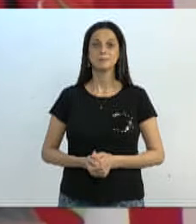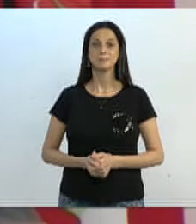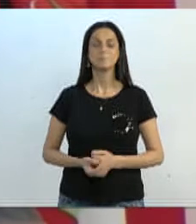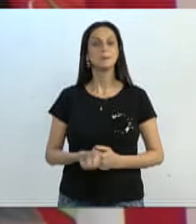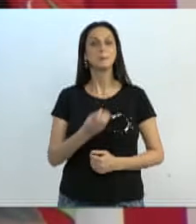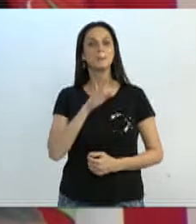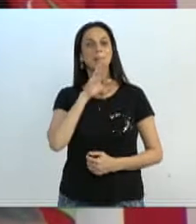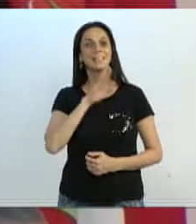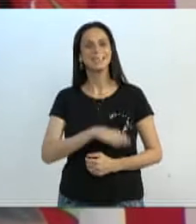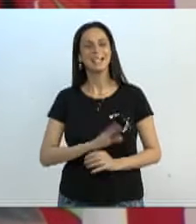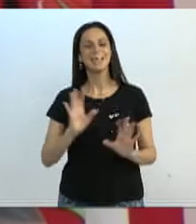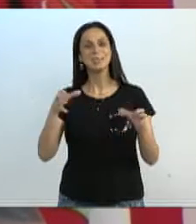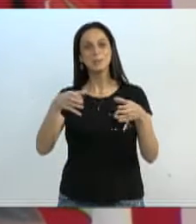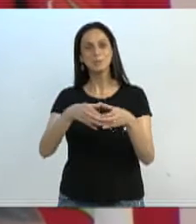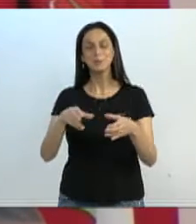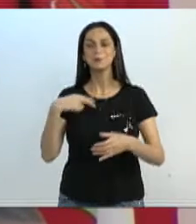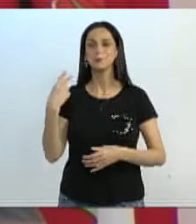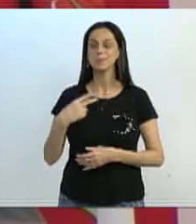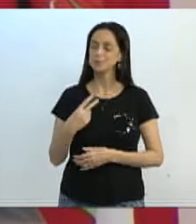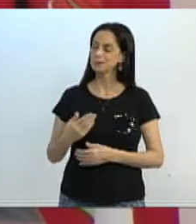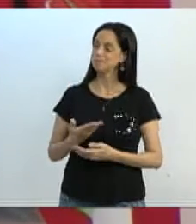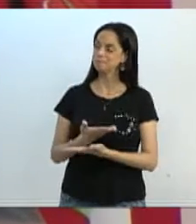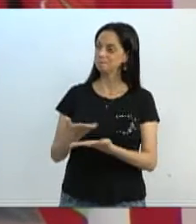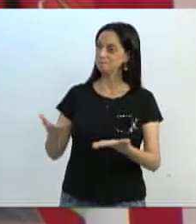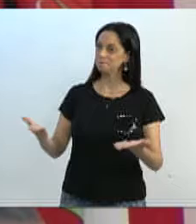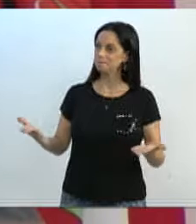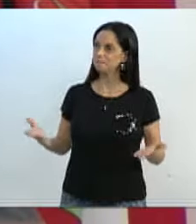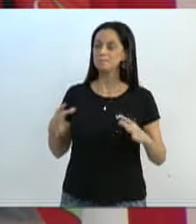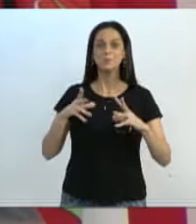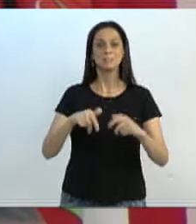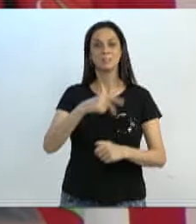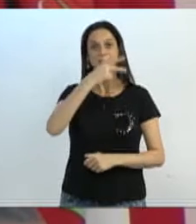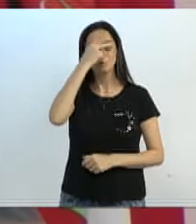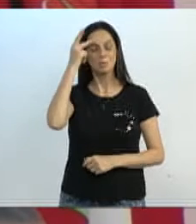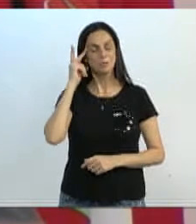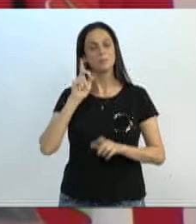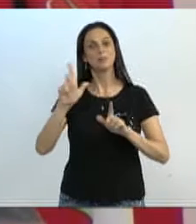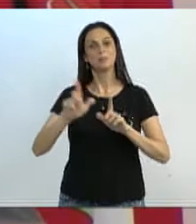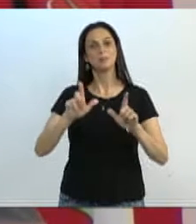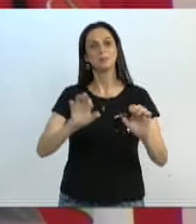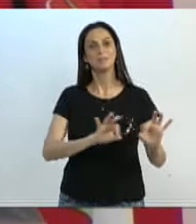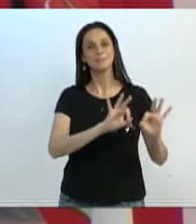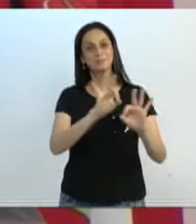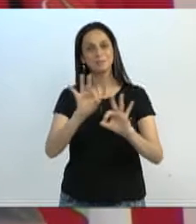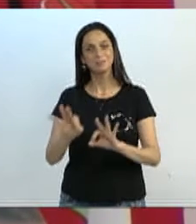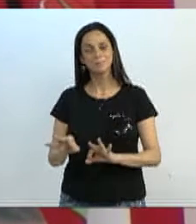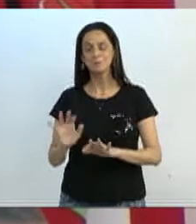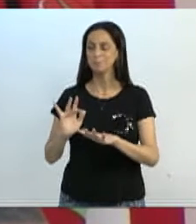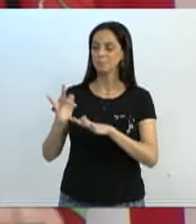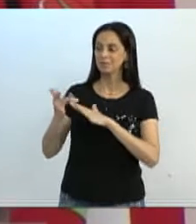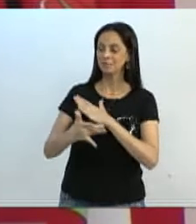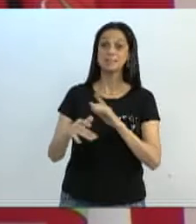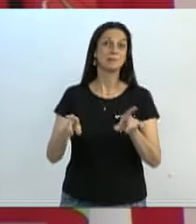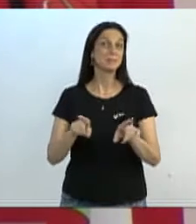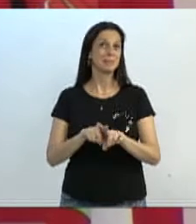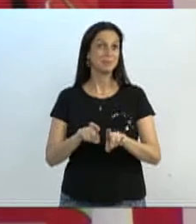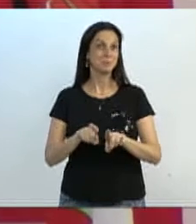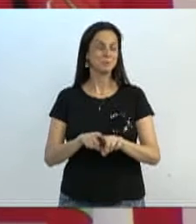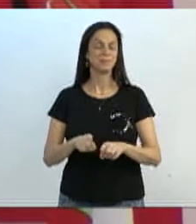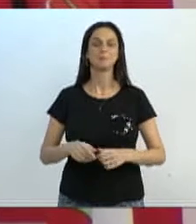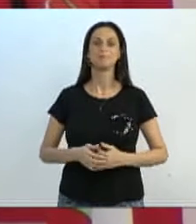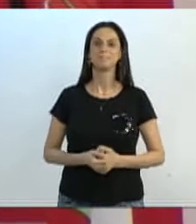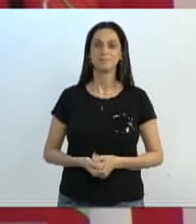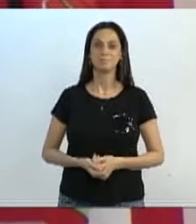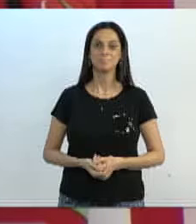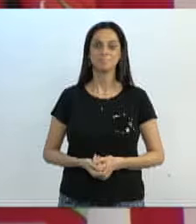Boa tarde, senhores vereadores, senhoras vereadoras e a todos que nos acompanham através da TV Legislativa e das redes sociais.